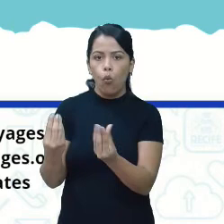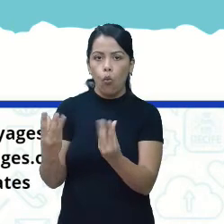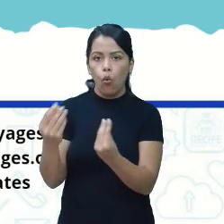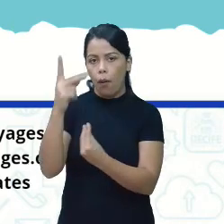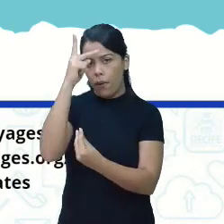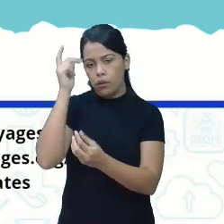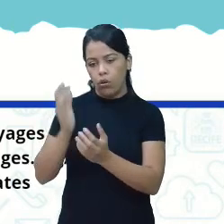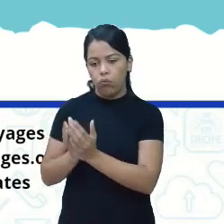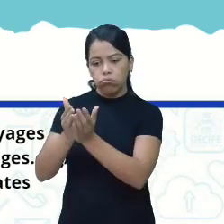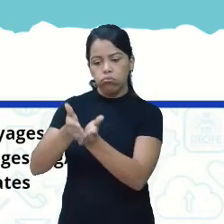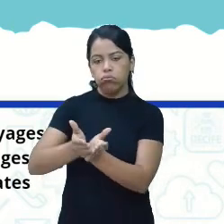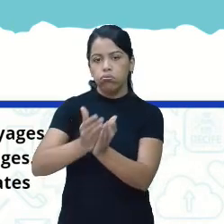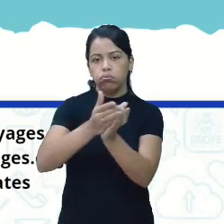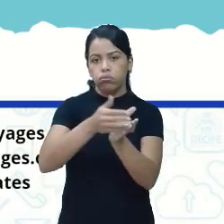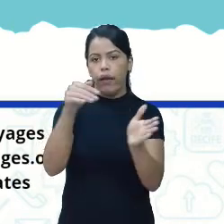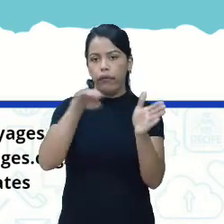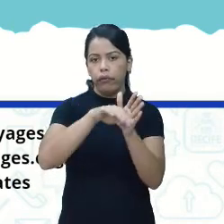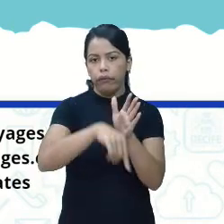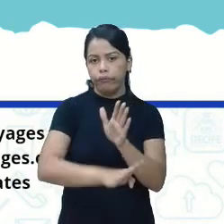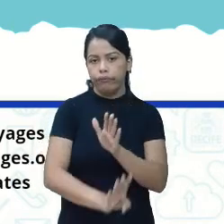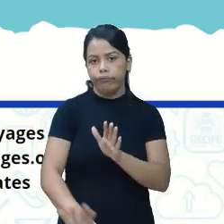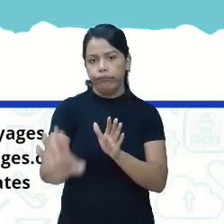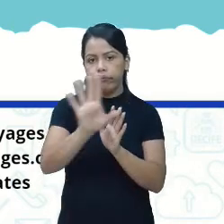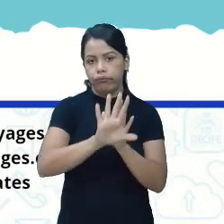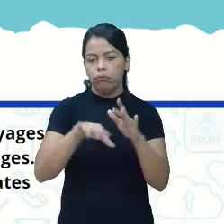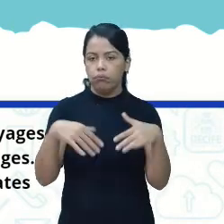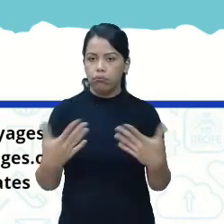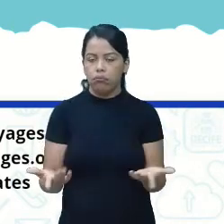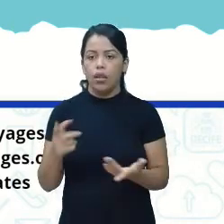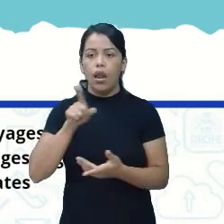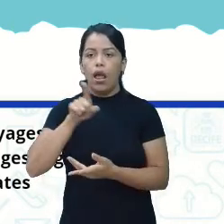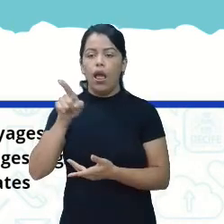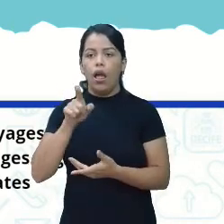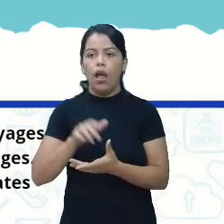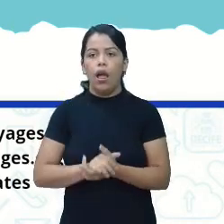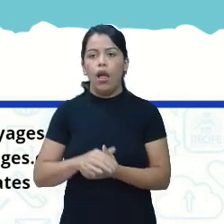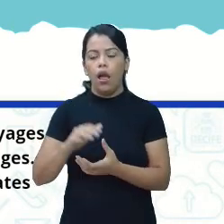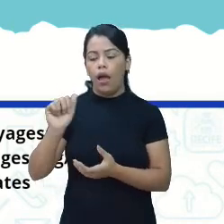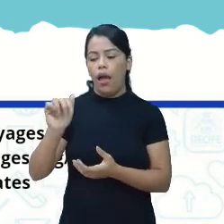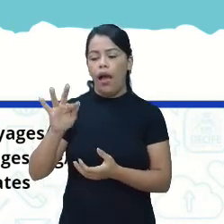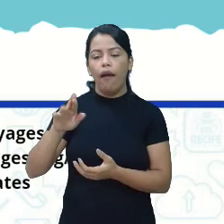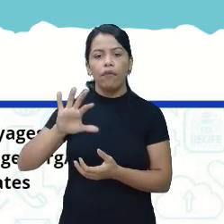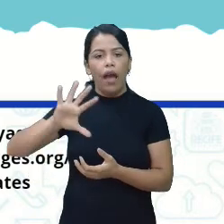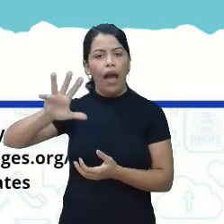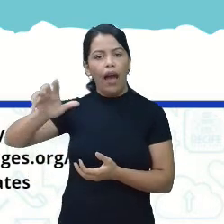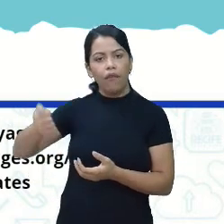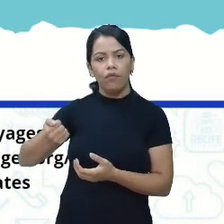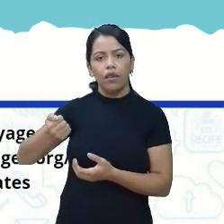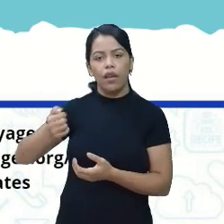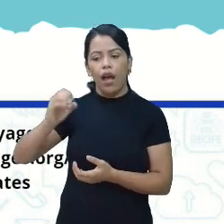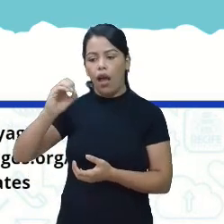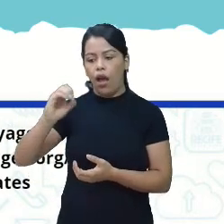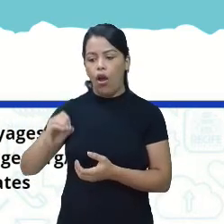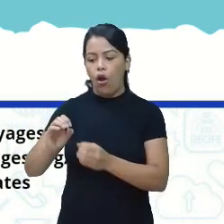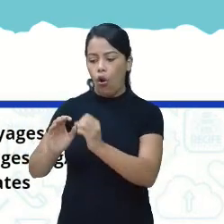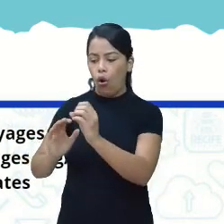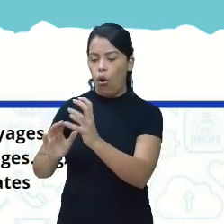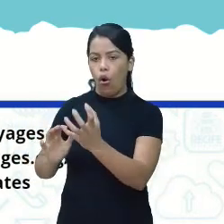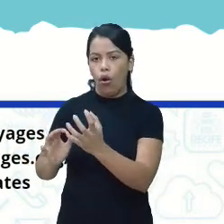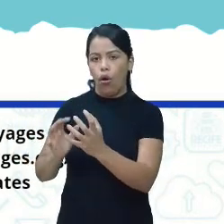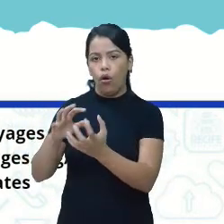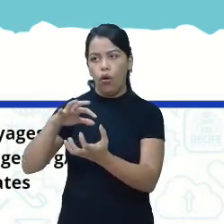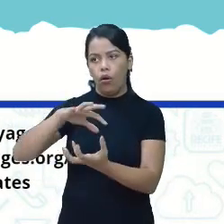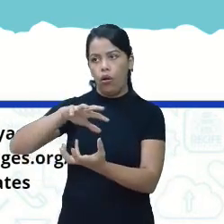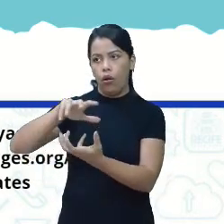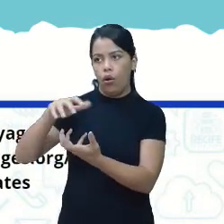região. E lá no outro lado, na África, né, oriental, ou melhor, ocidental mesmo, né? Esse é oriental, perdão, né? A